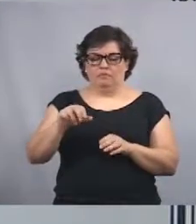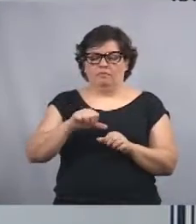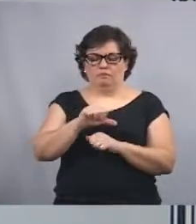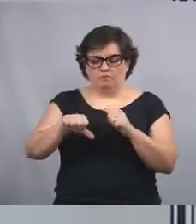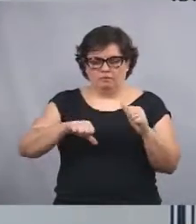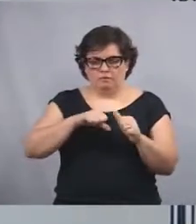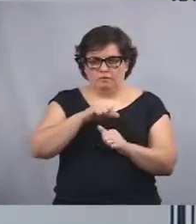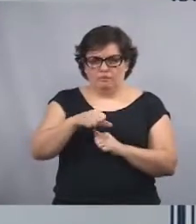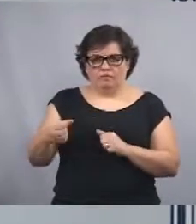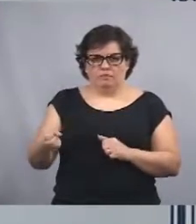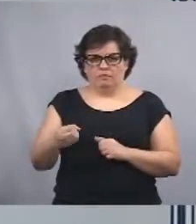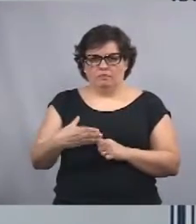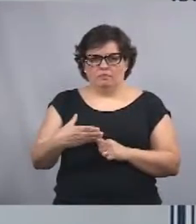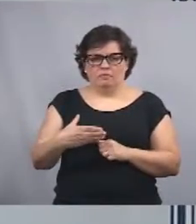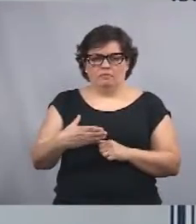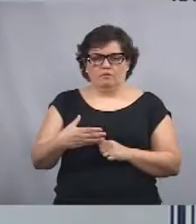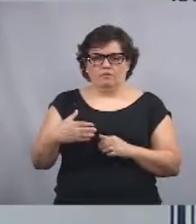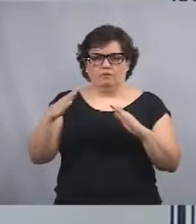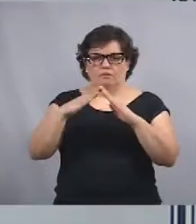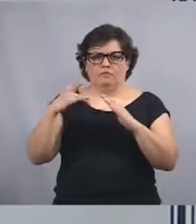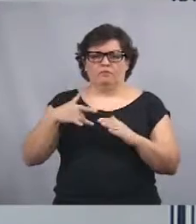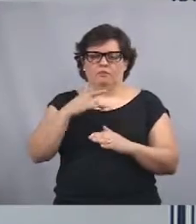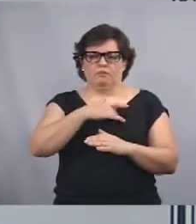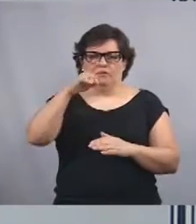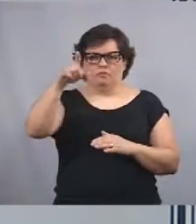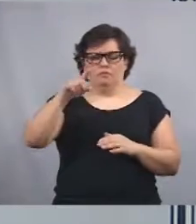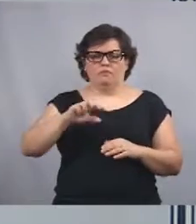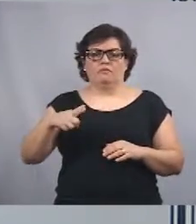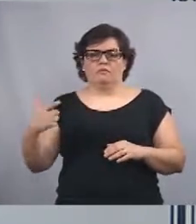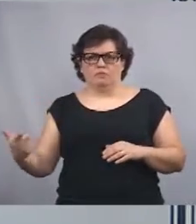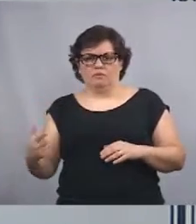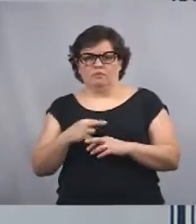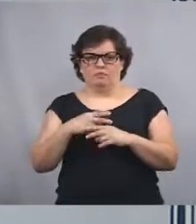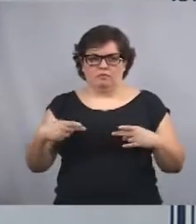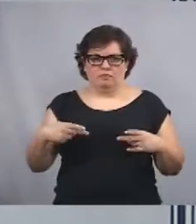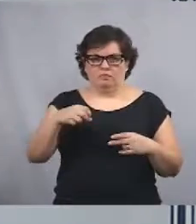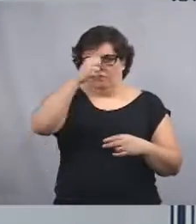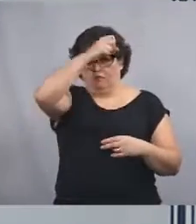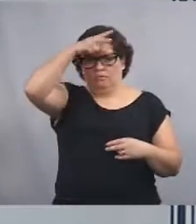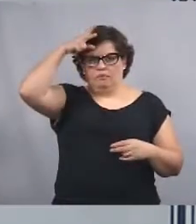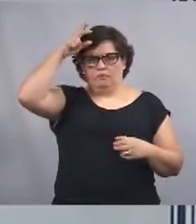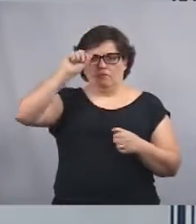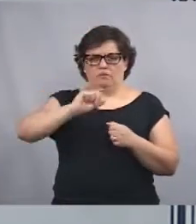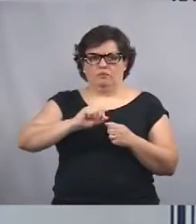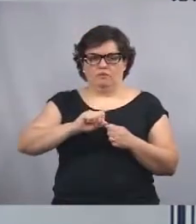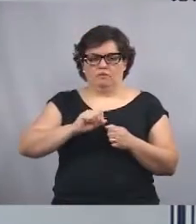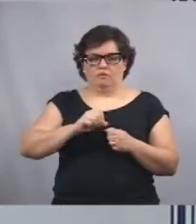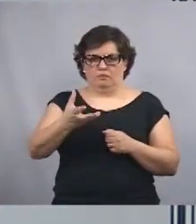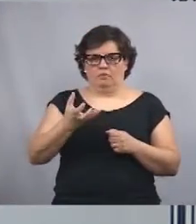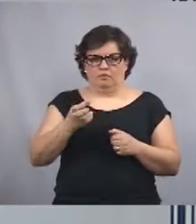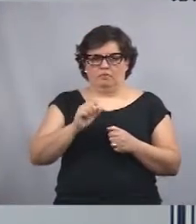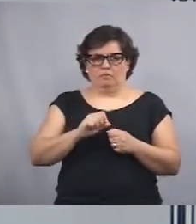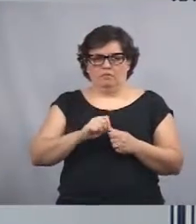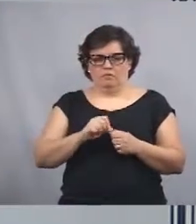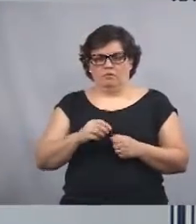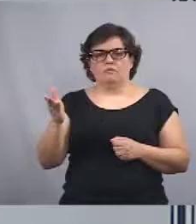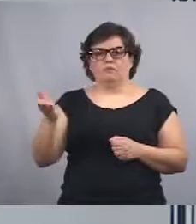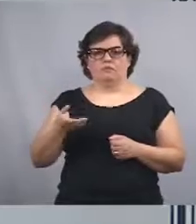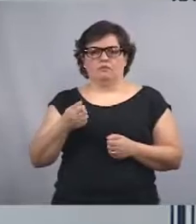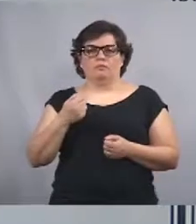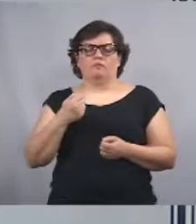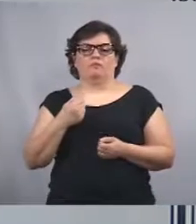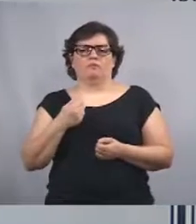que está prestes a acontecer, e outras benfeitorias mais que o prefeito Daniel está fazendo e pretende fazer, e já se comprometeu em